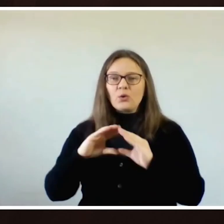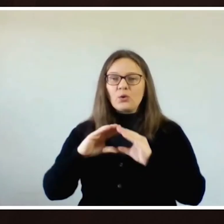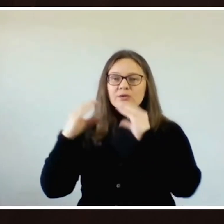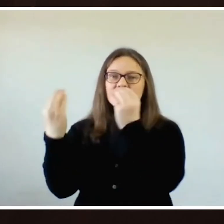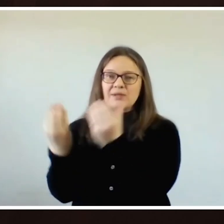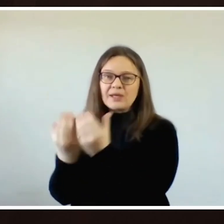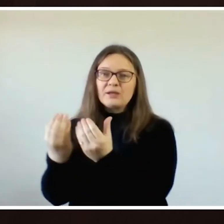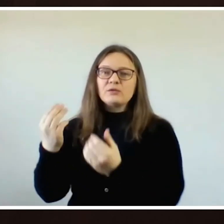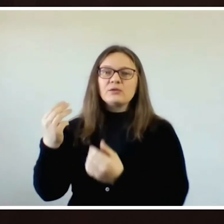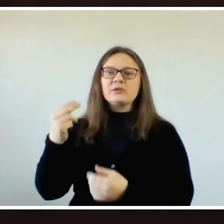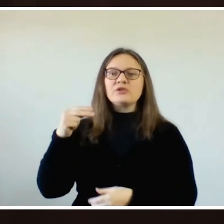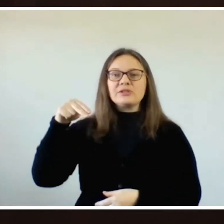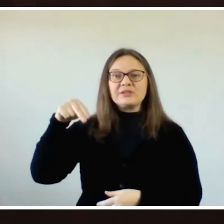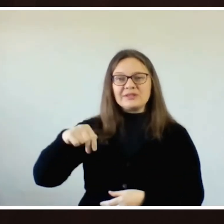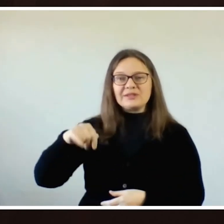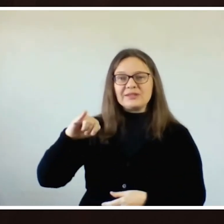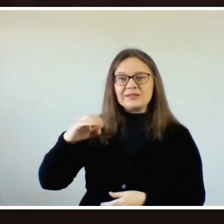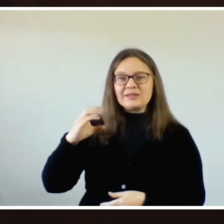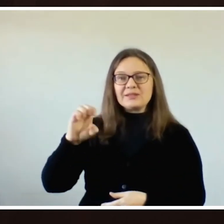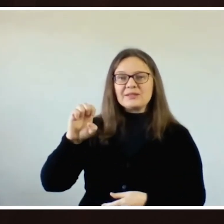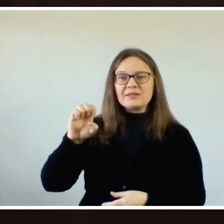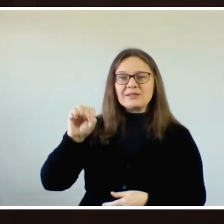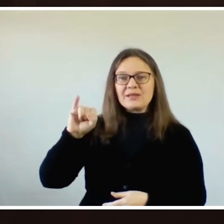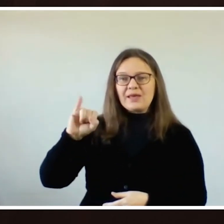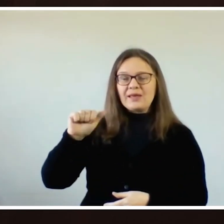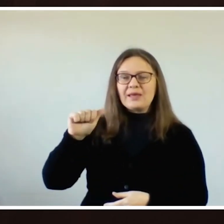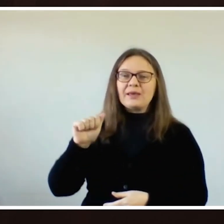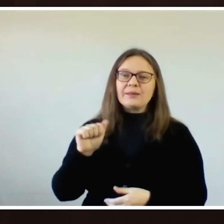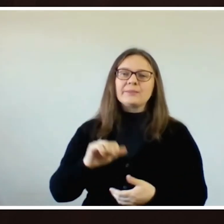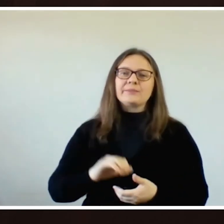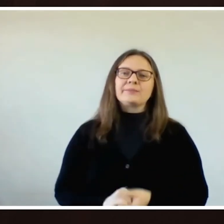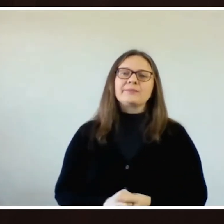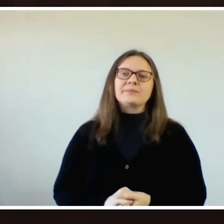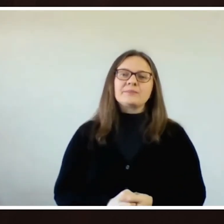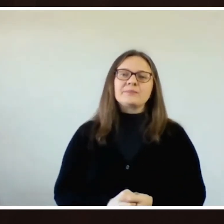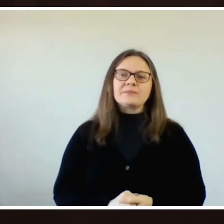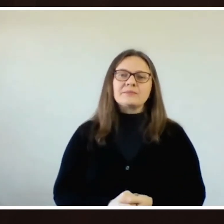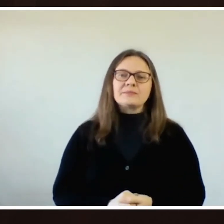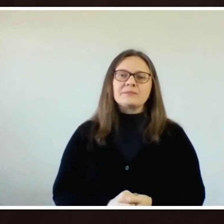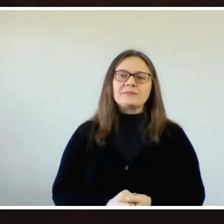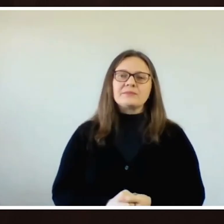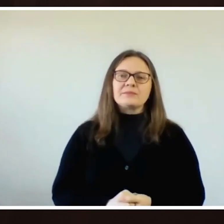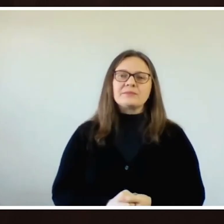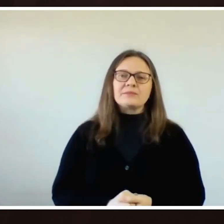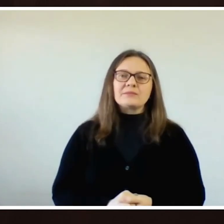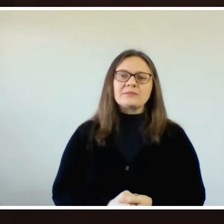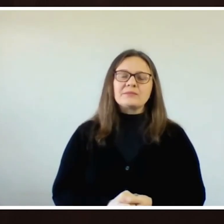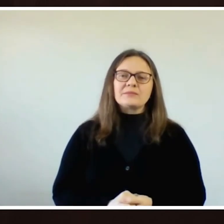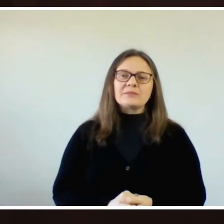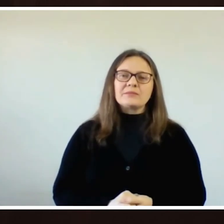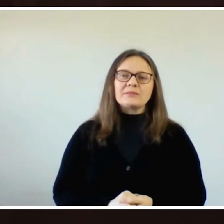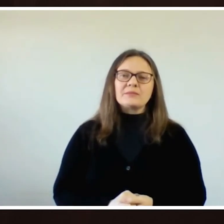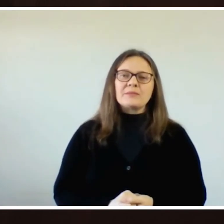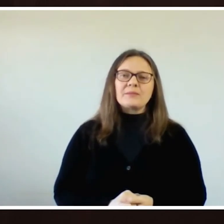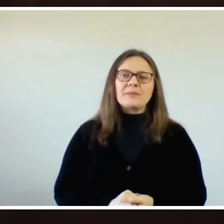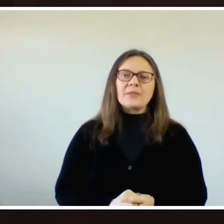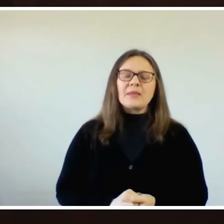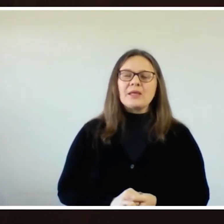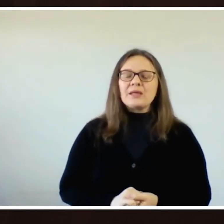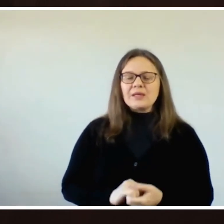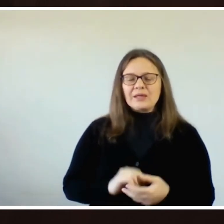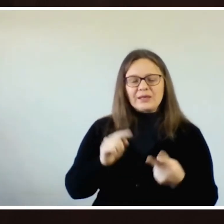arianismo. Por persuasão de sua esposa, né? A esposa tem que ajudar o marido para o bem, tá? Não para o lado